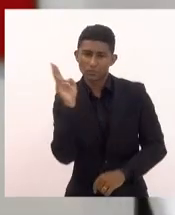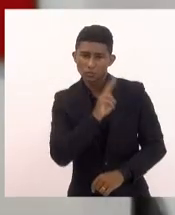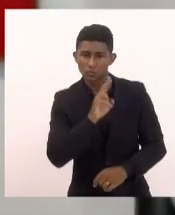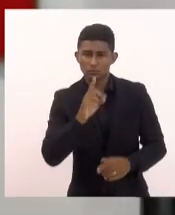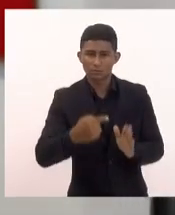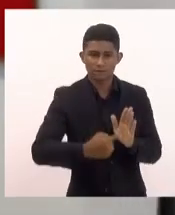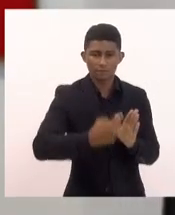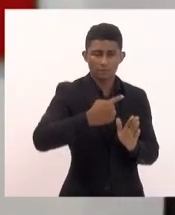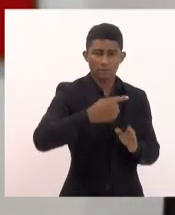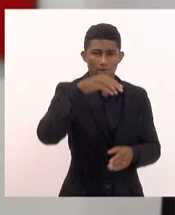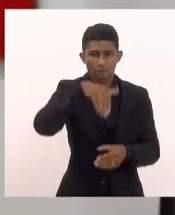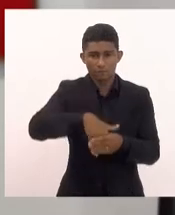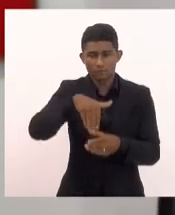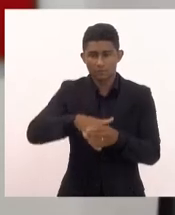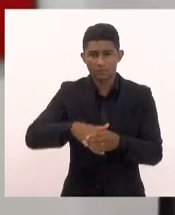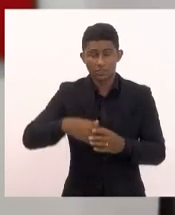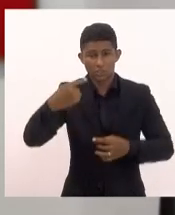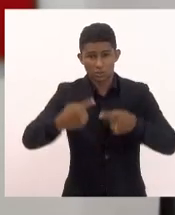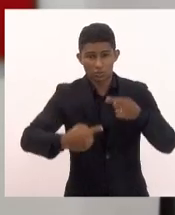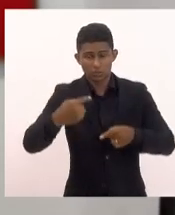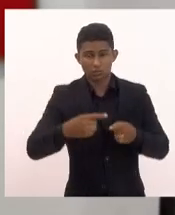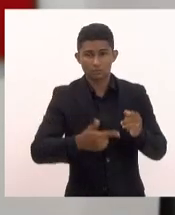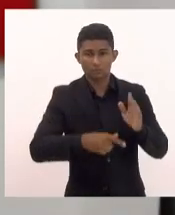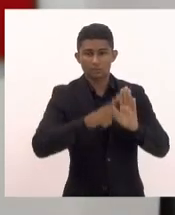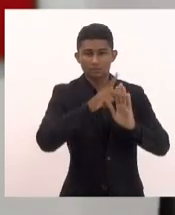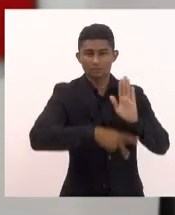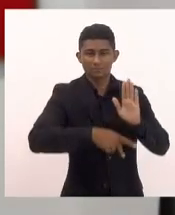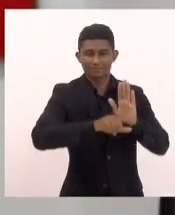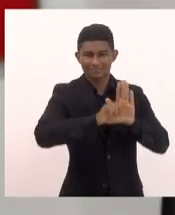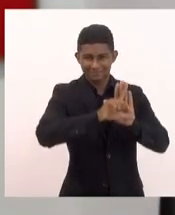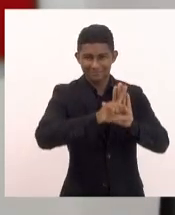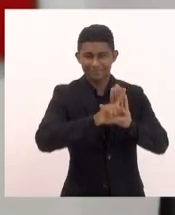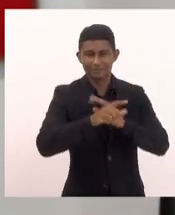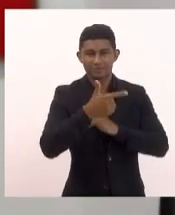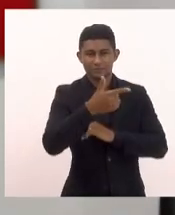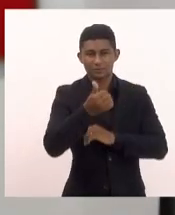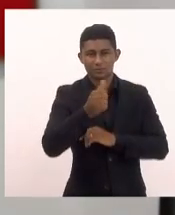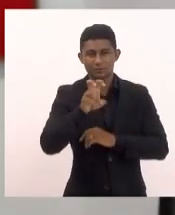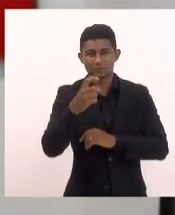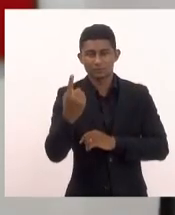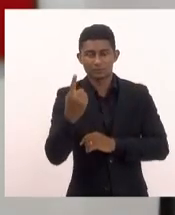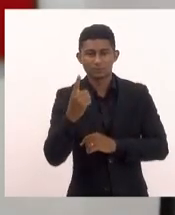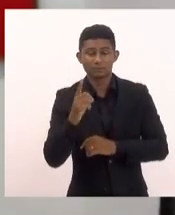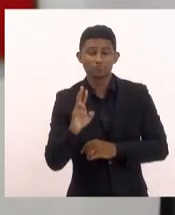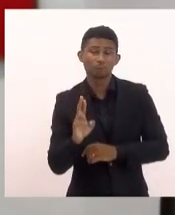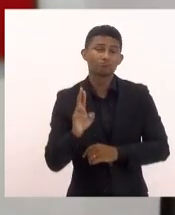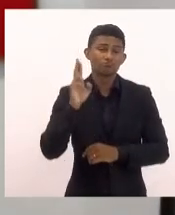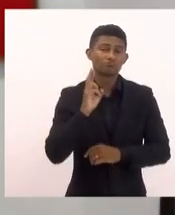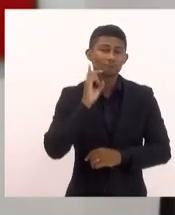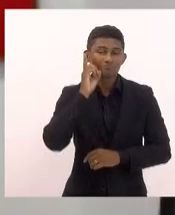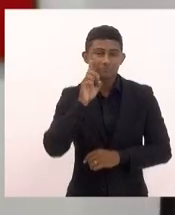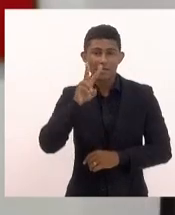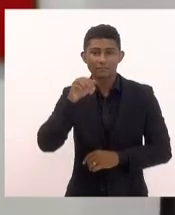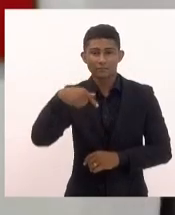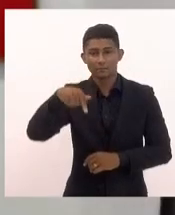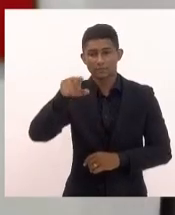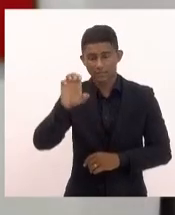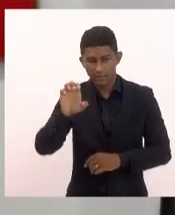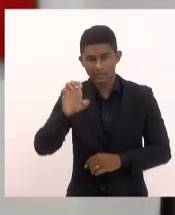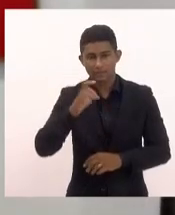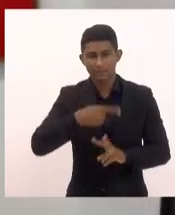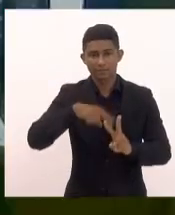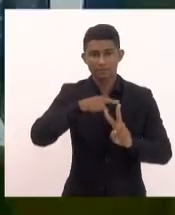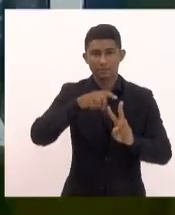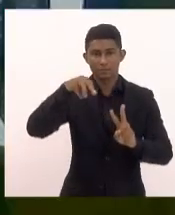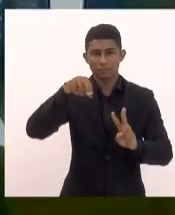votação e discussão única, projeto de lei 5103 de 21, de autoria dos deputados Valdec Carneiro e Mônica Francisco, que autoriza o Poder